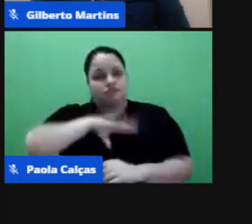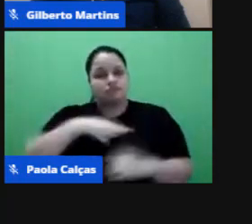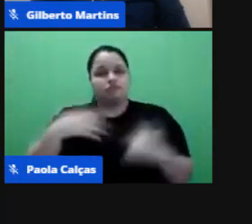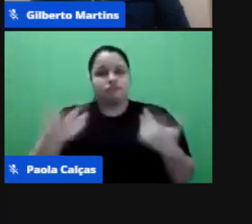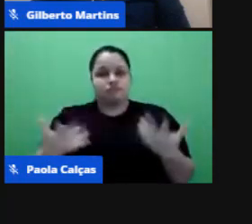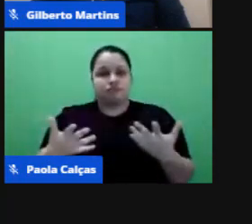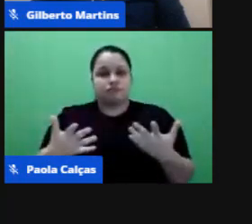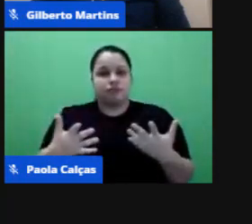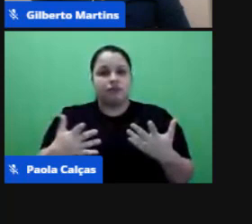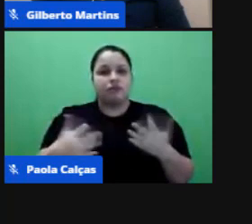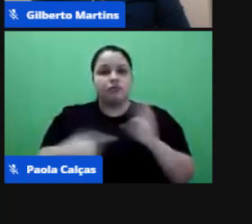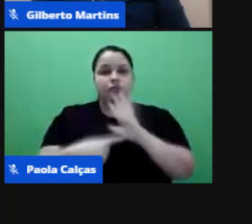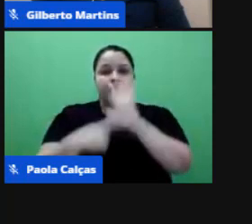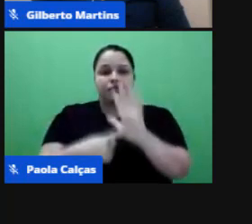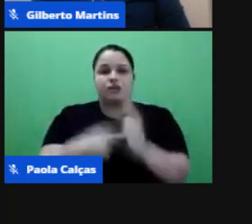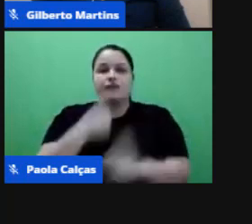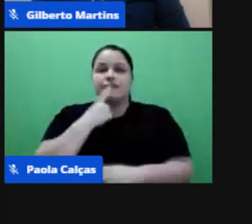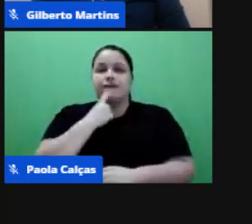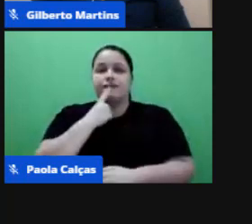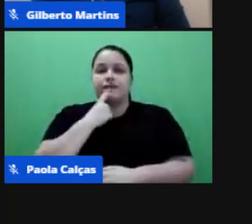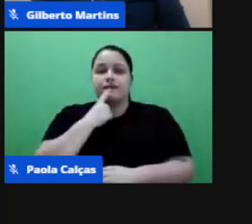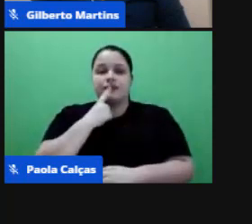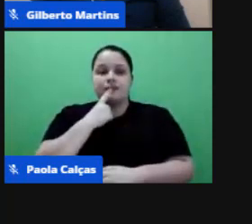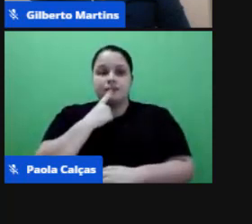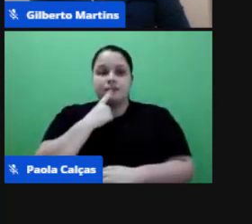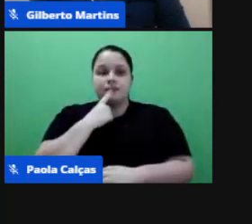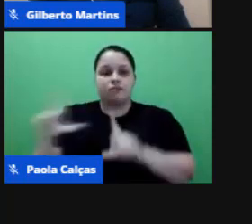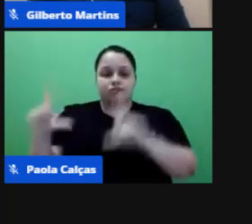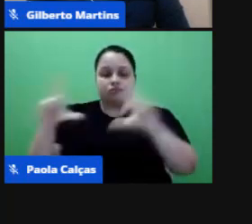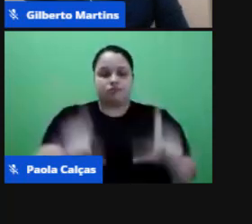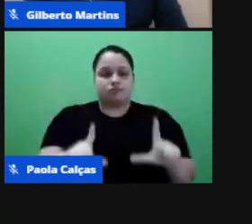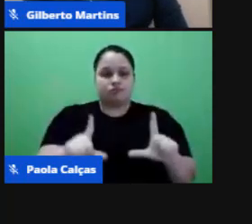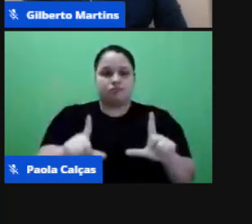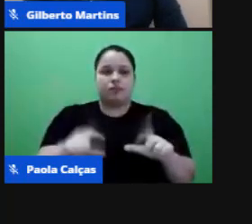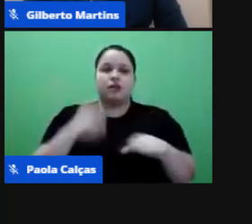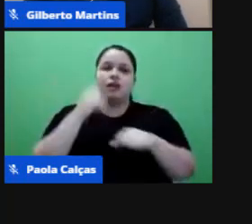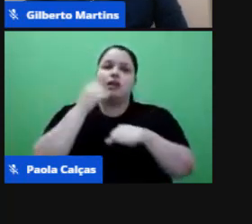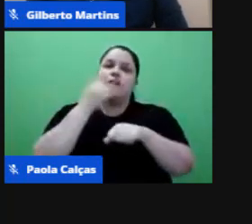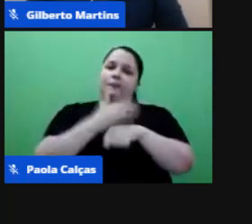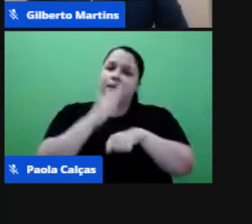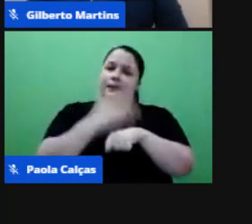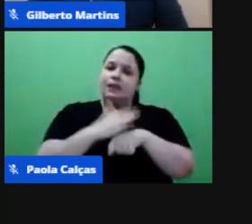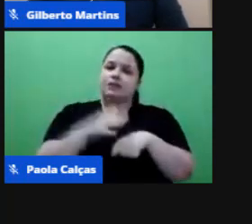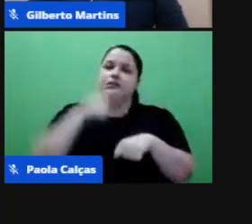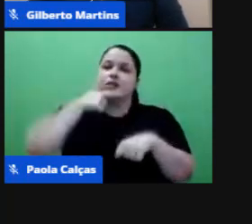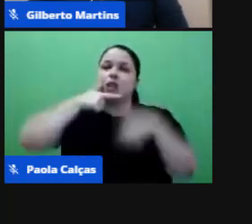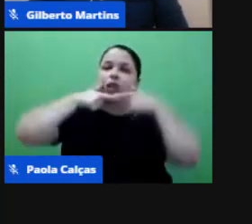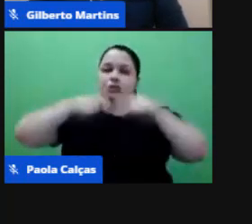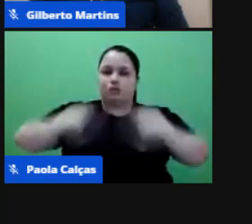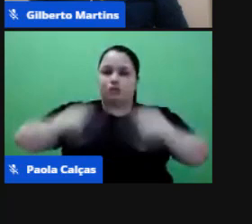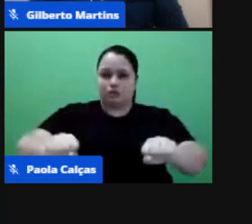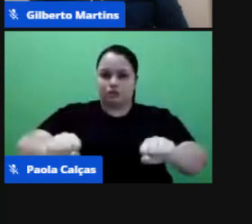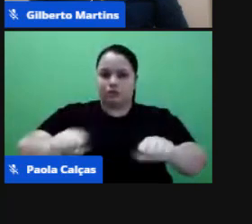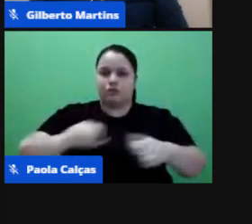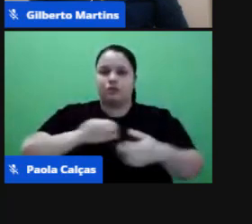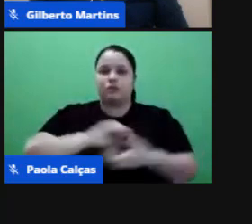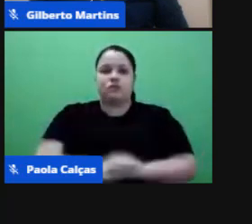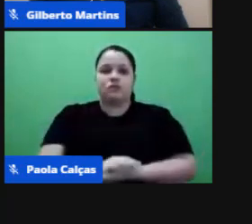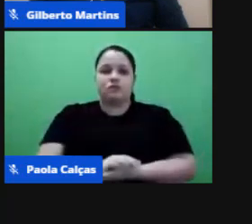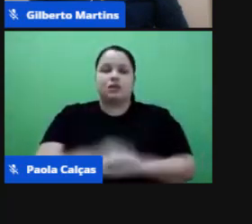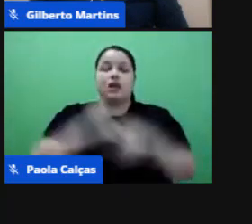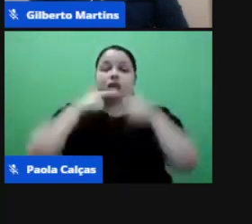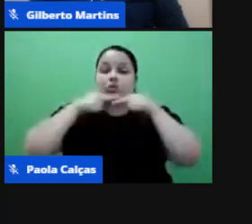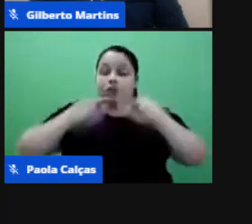seta vermelha, que é a prática de linguagem. No documento de língua portuguesa, a prática de linguagem, ela